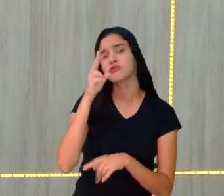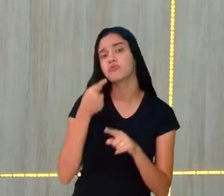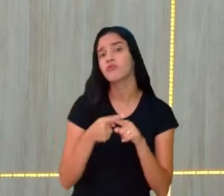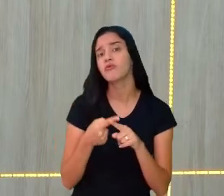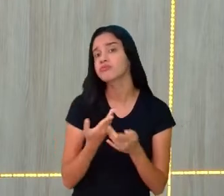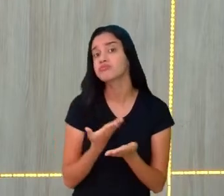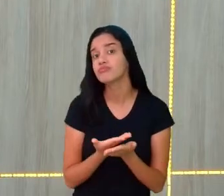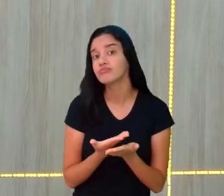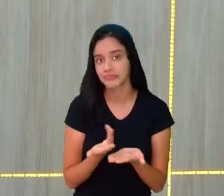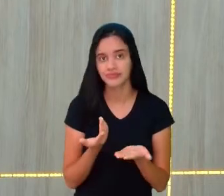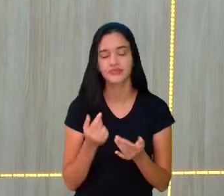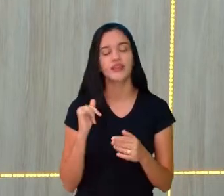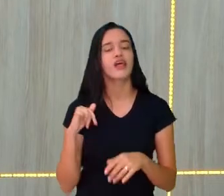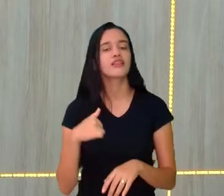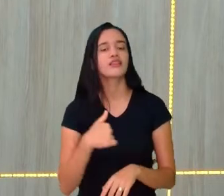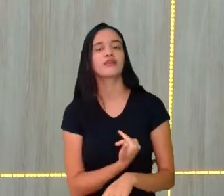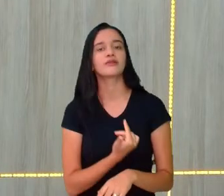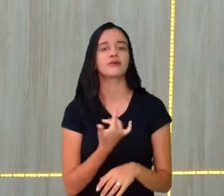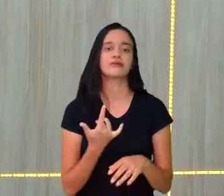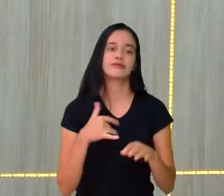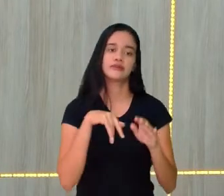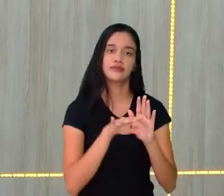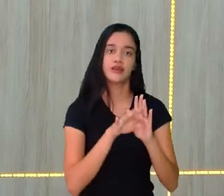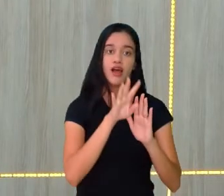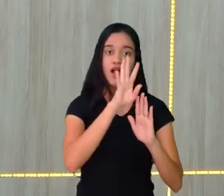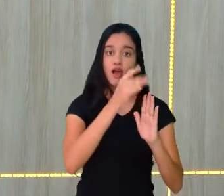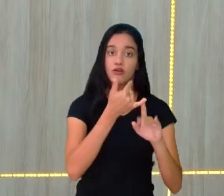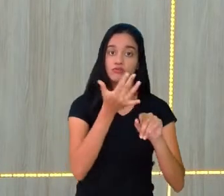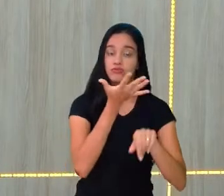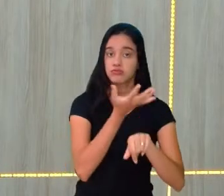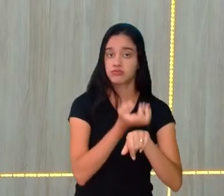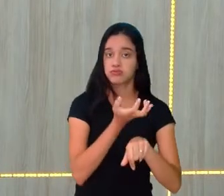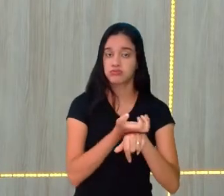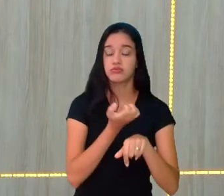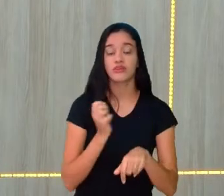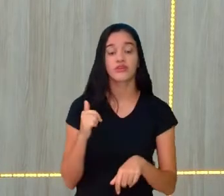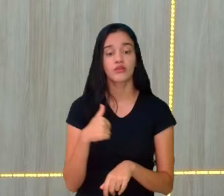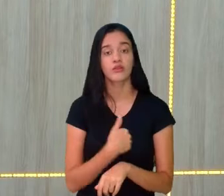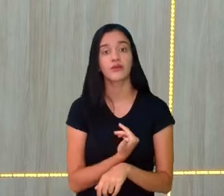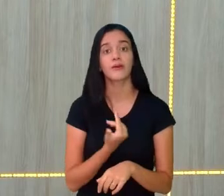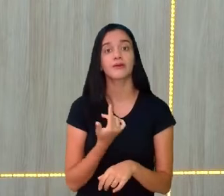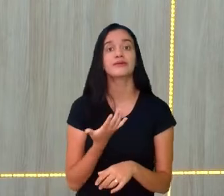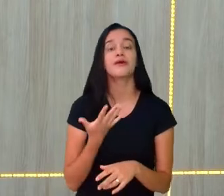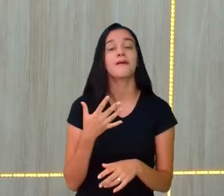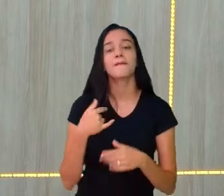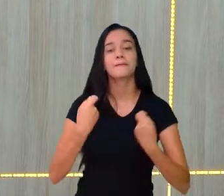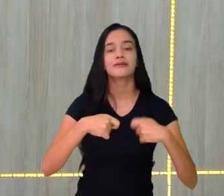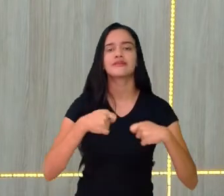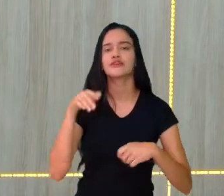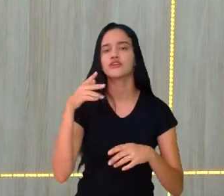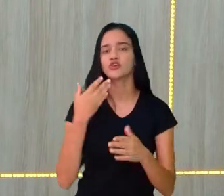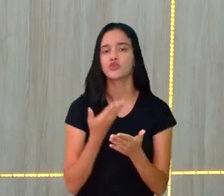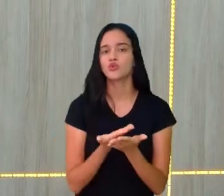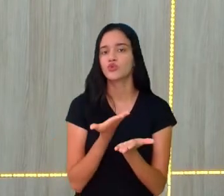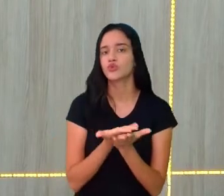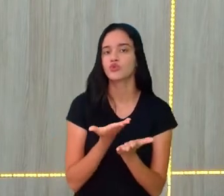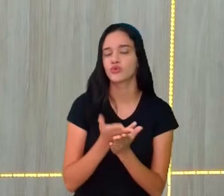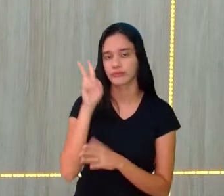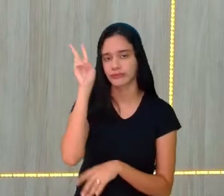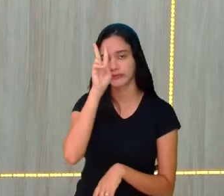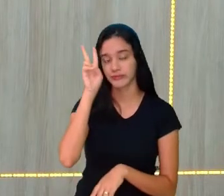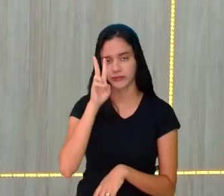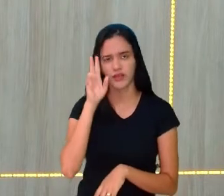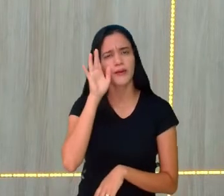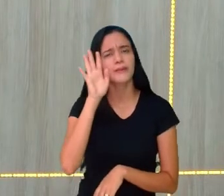na nossa matriz curricular? Por que é que a gente precisa estudar a história? Já imaginou se alguém pergunta